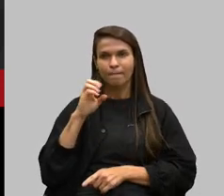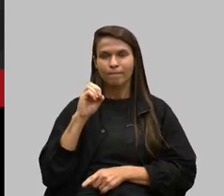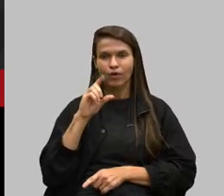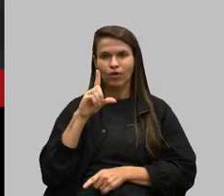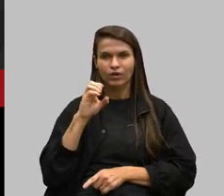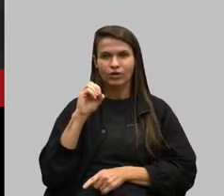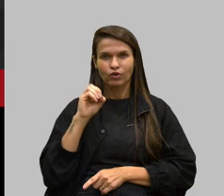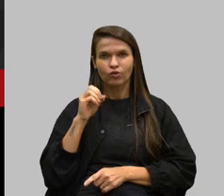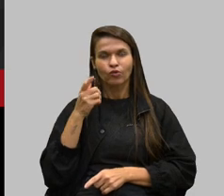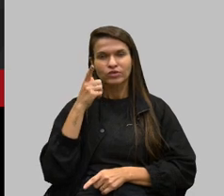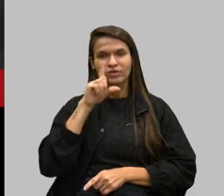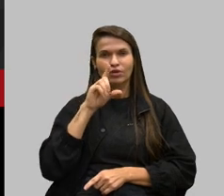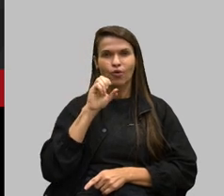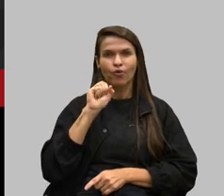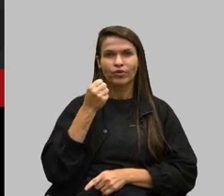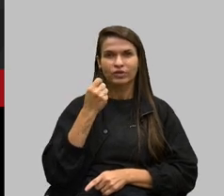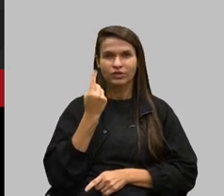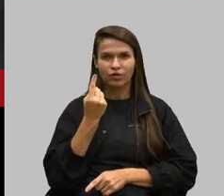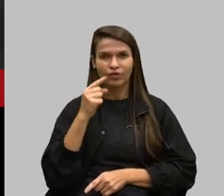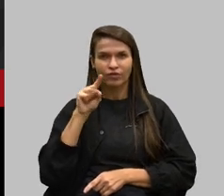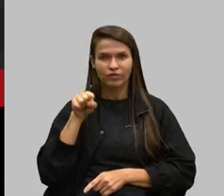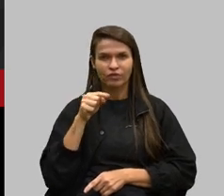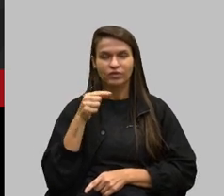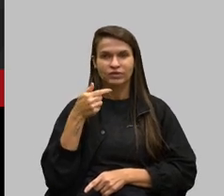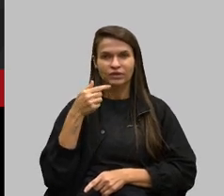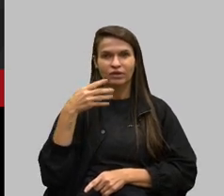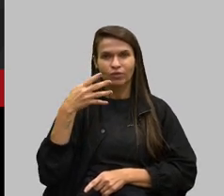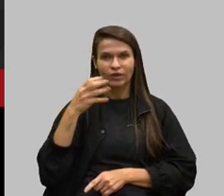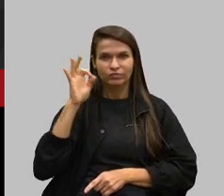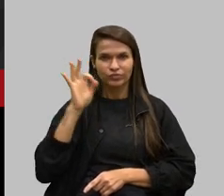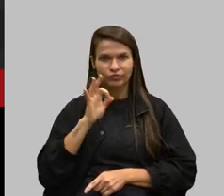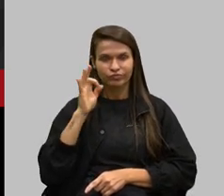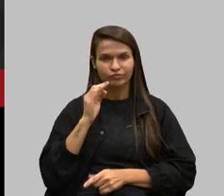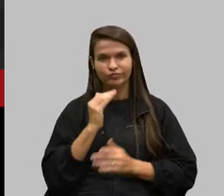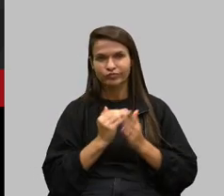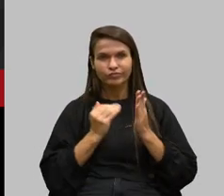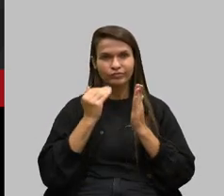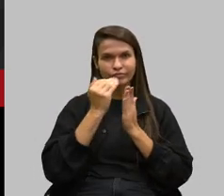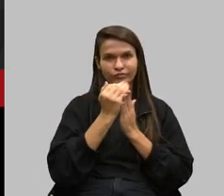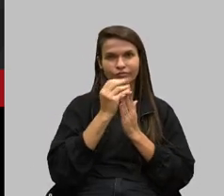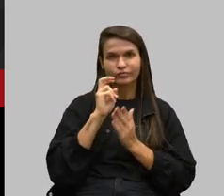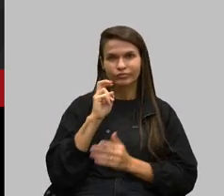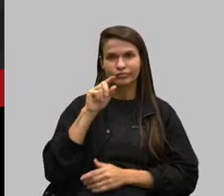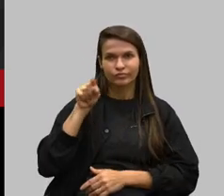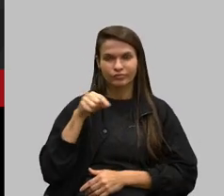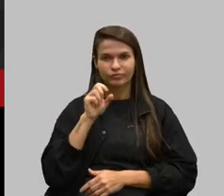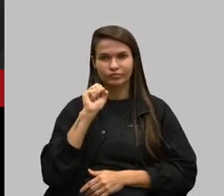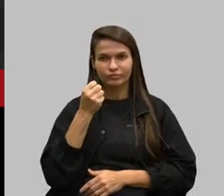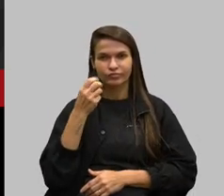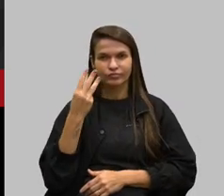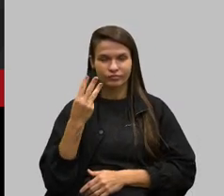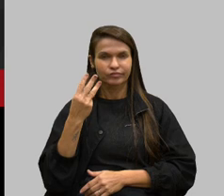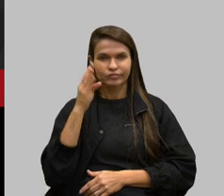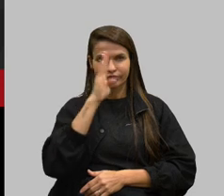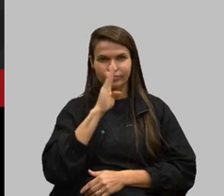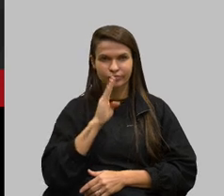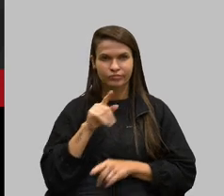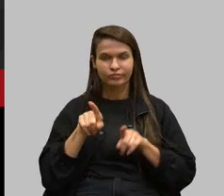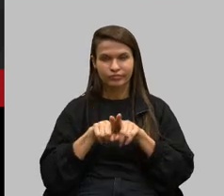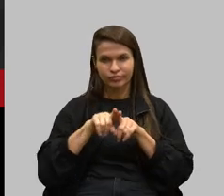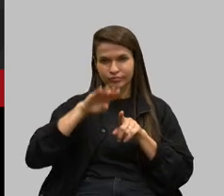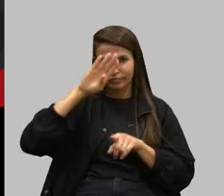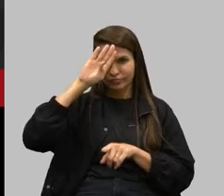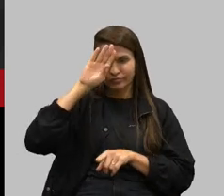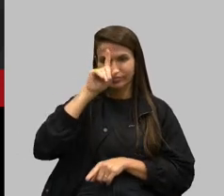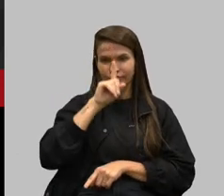atingiu 81,7 de cobertura acima 5,83 do índice nacional e da febre amarela